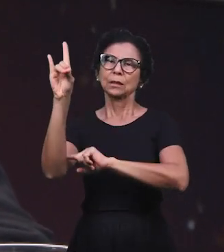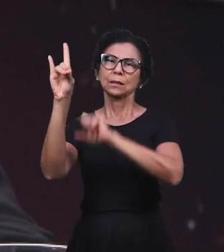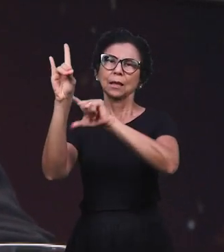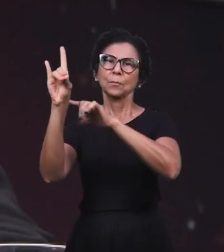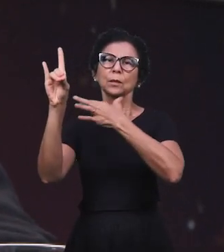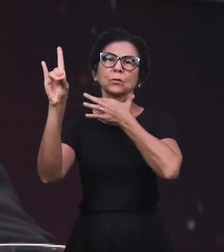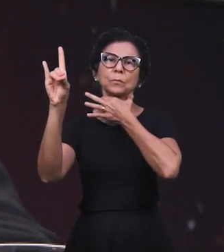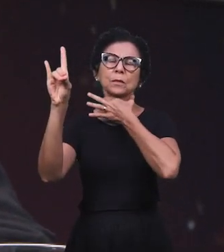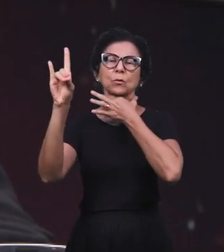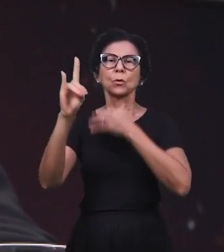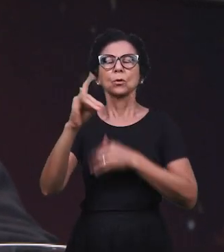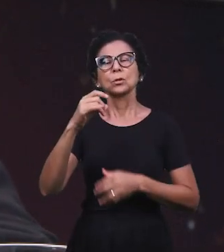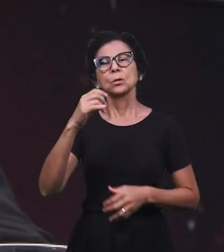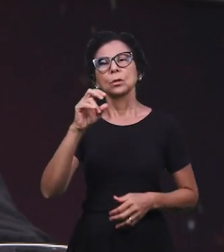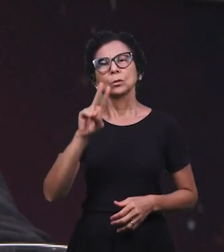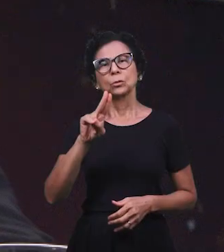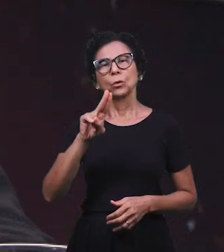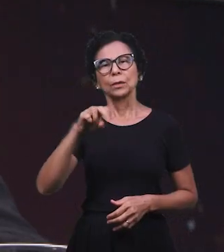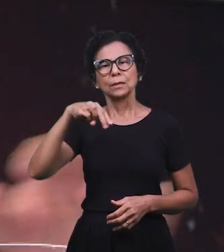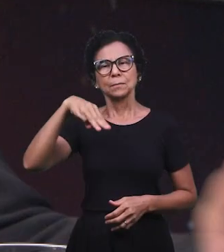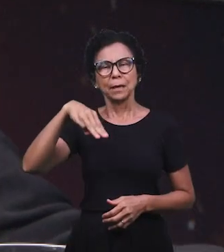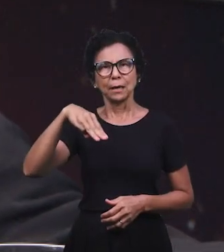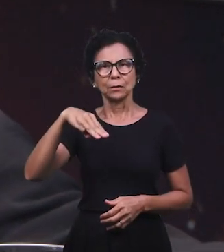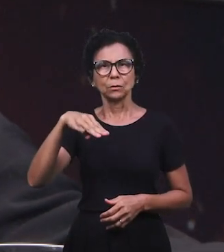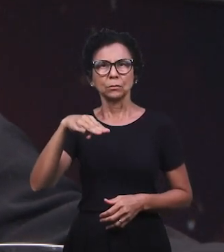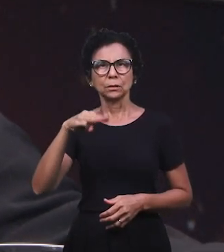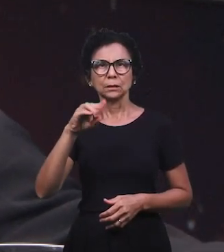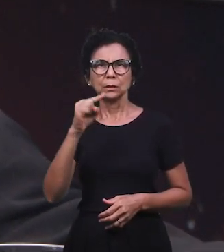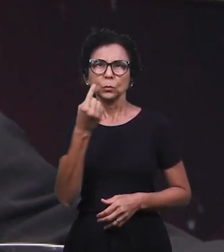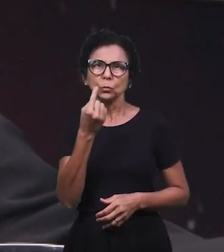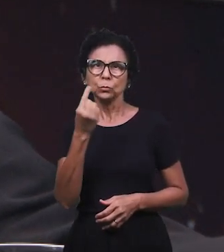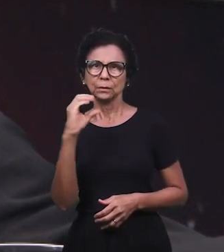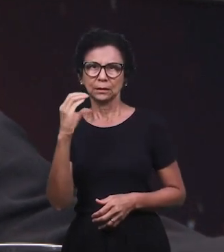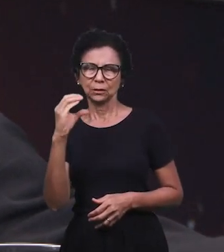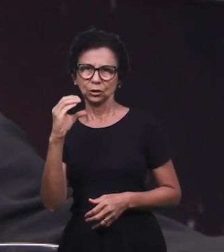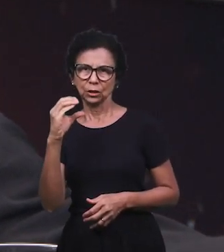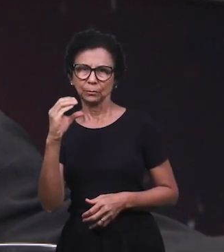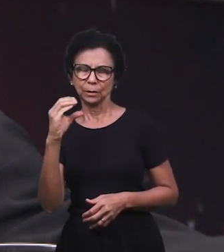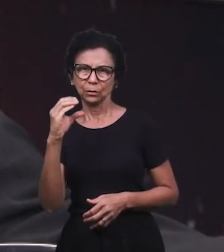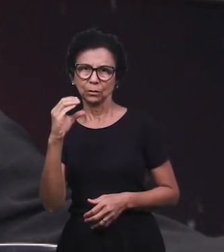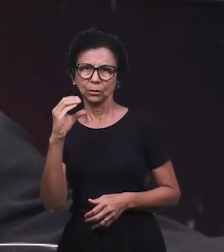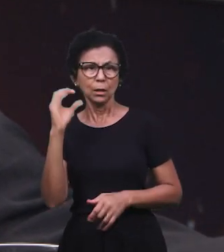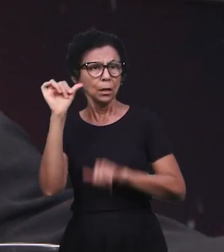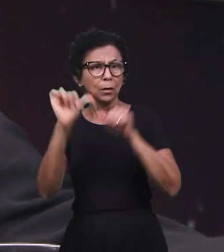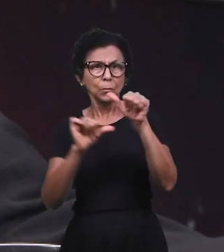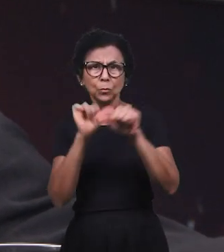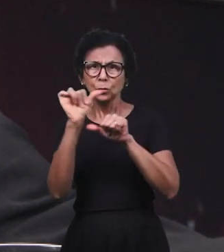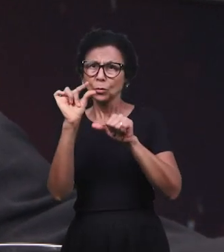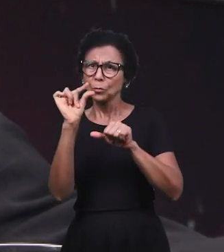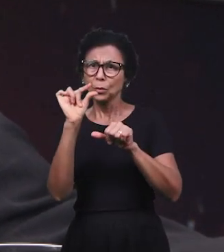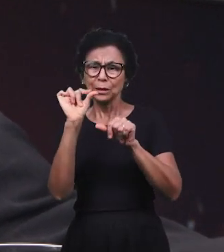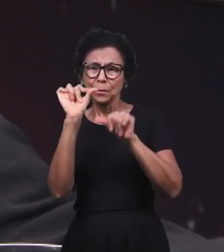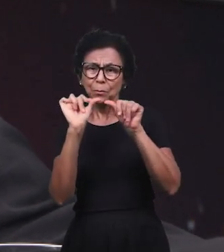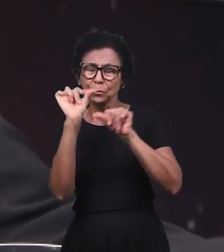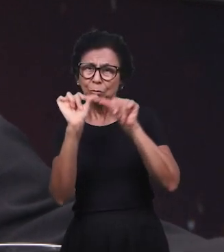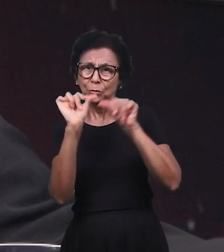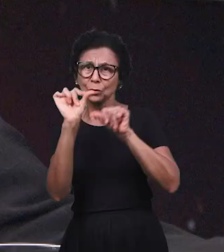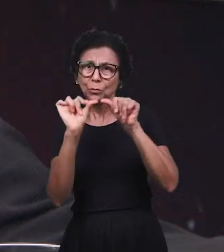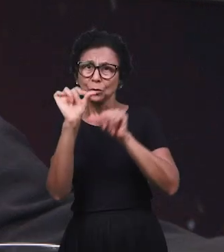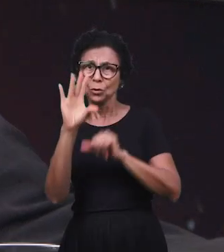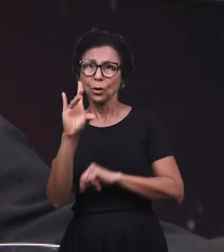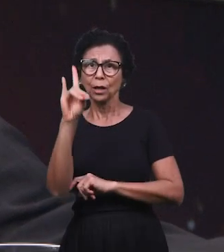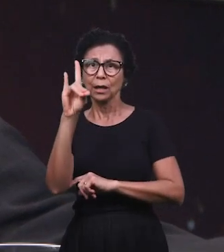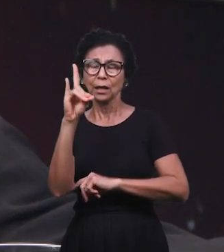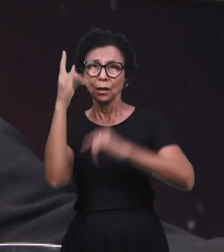para daqui para frente atender. Em que momento isso aconteceu? Pela evolução isso é impossível, porque a gente entra numa roda de hamster. Quem